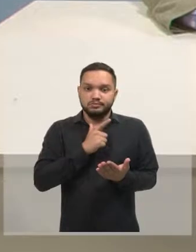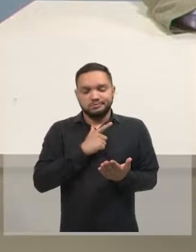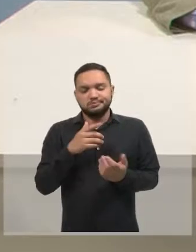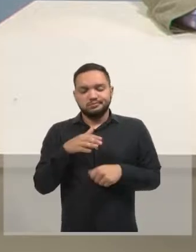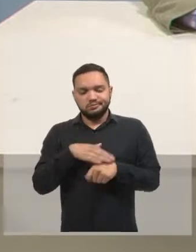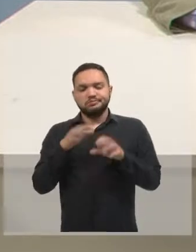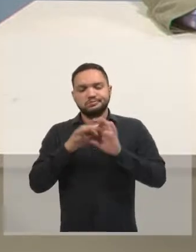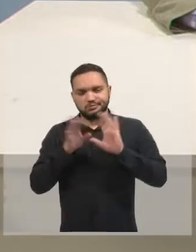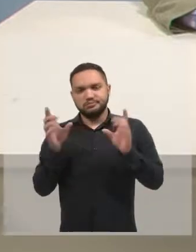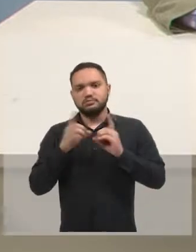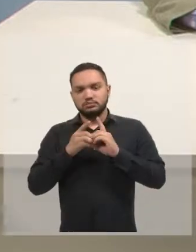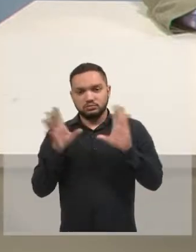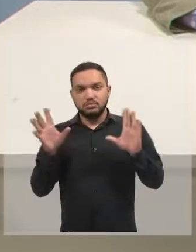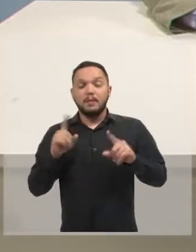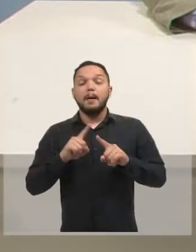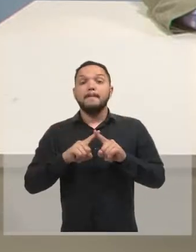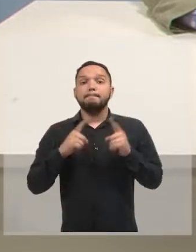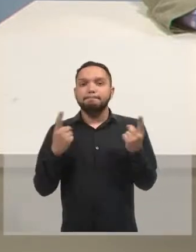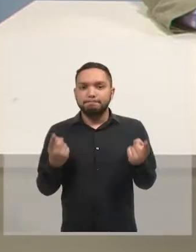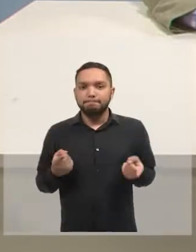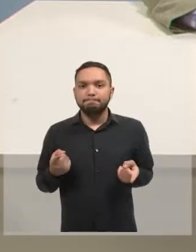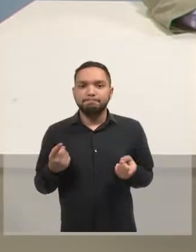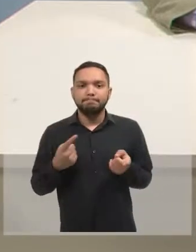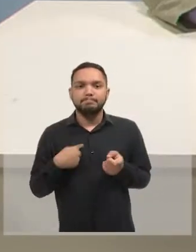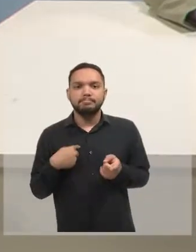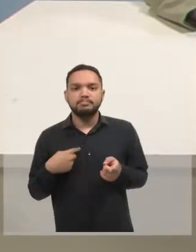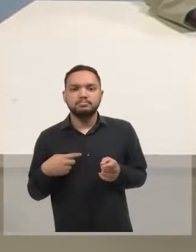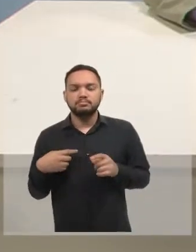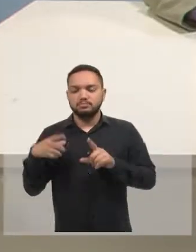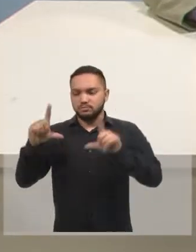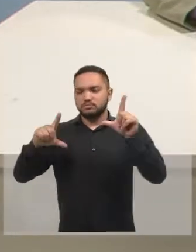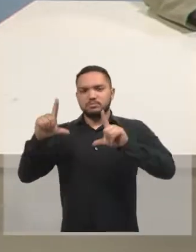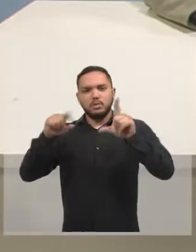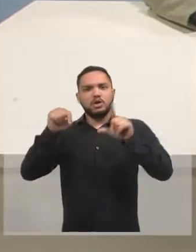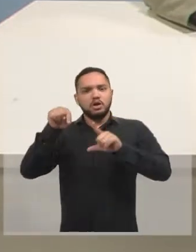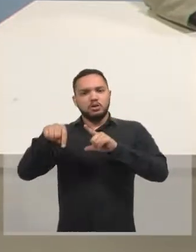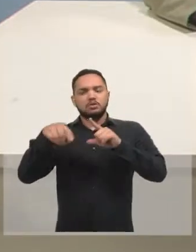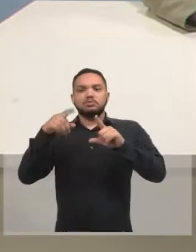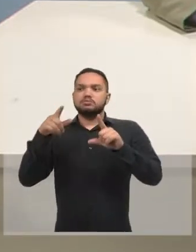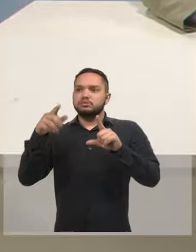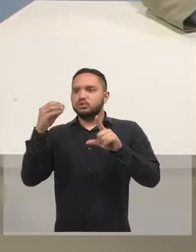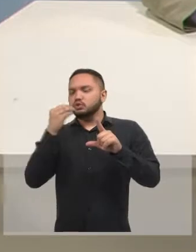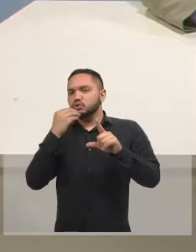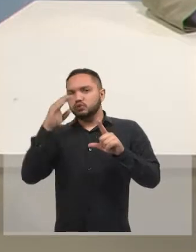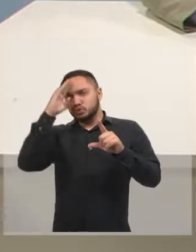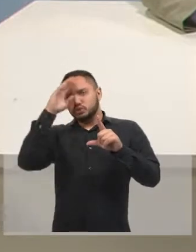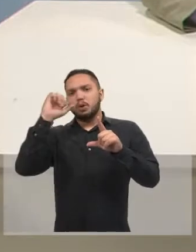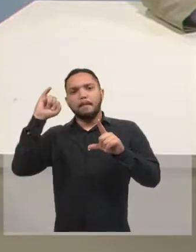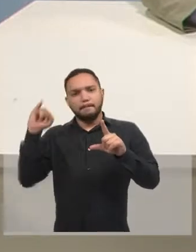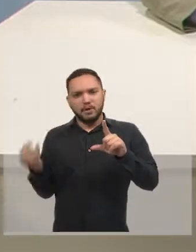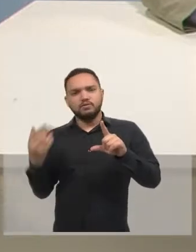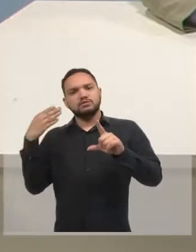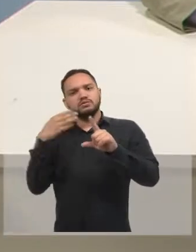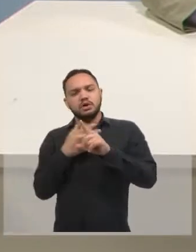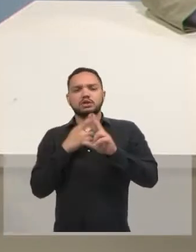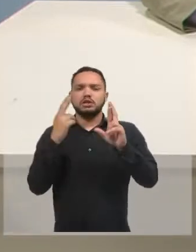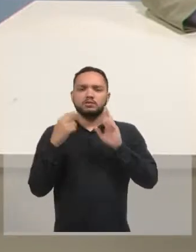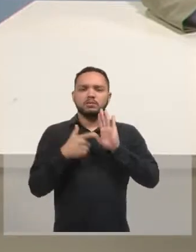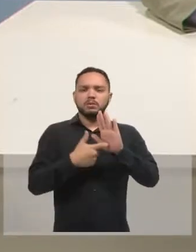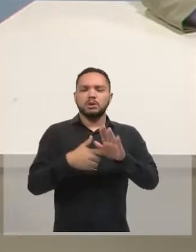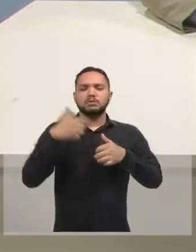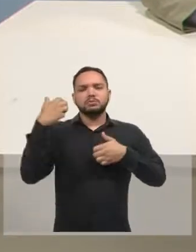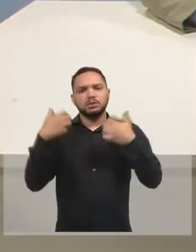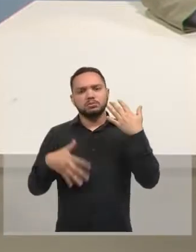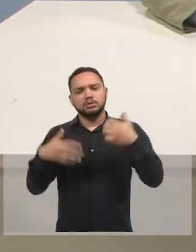abertura democrática, tudo, ela ainda consegue se recriar. Ele poderia ser um espaço onde ele